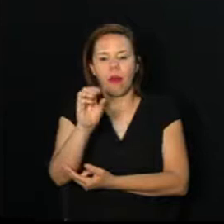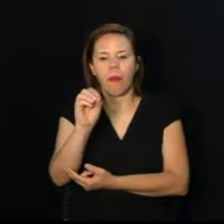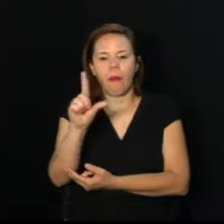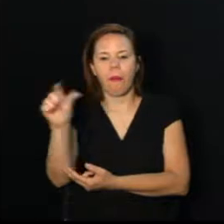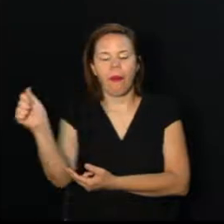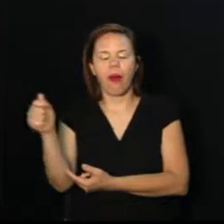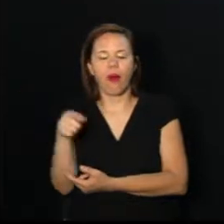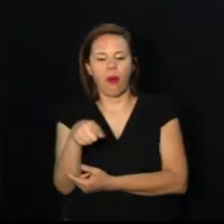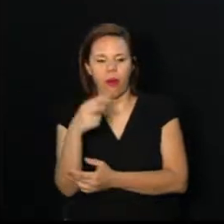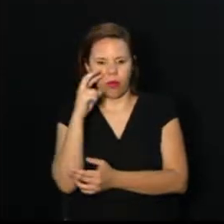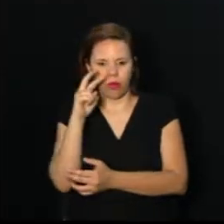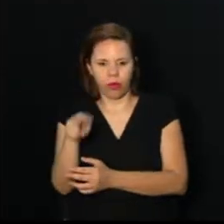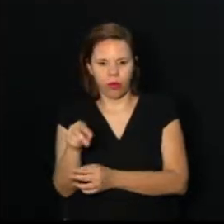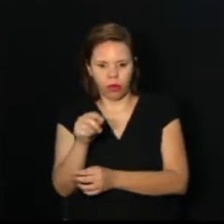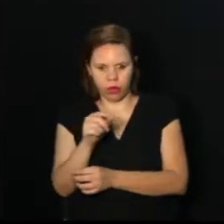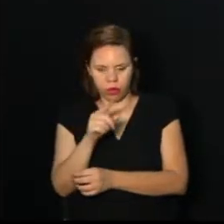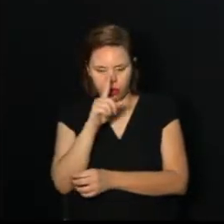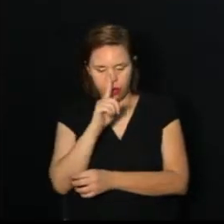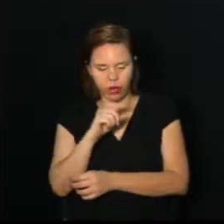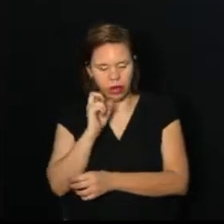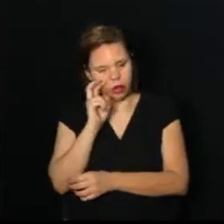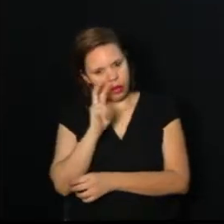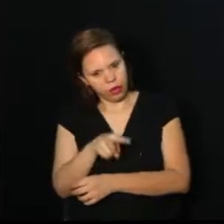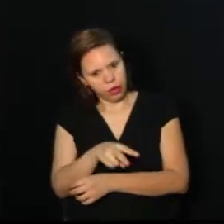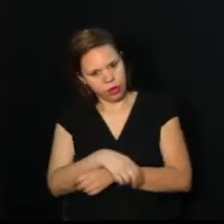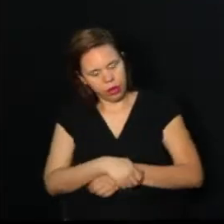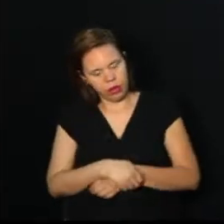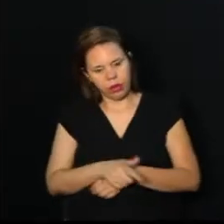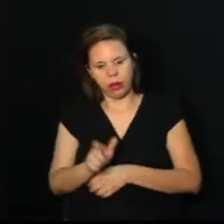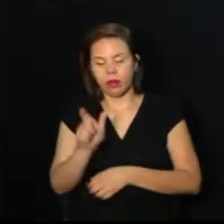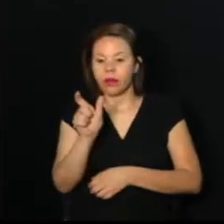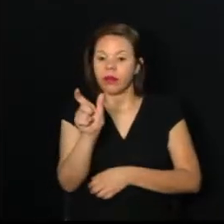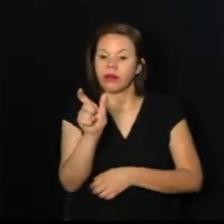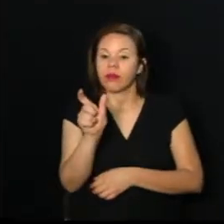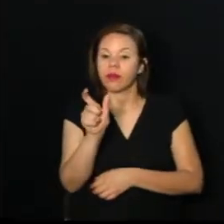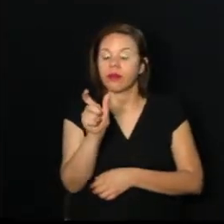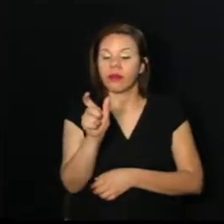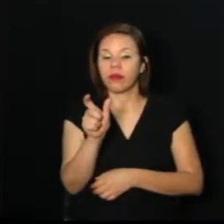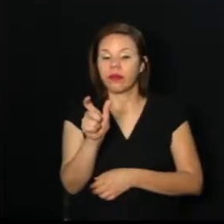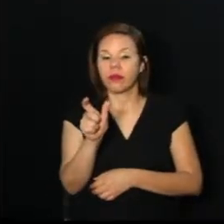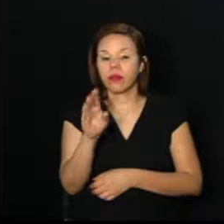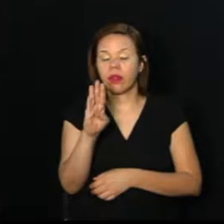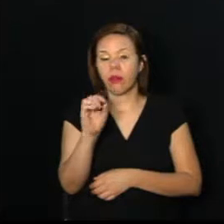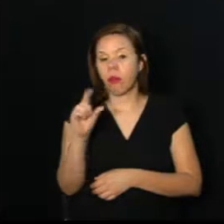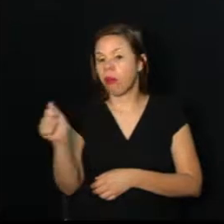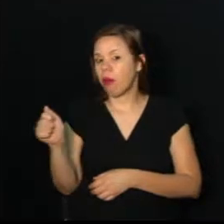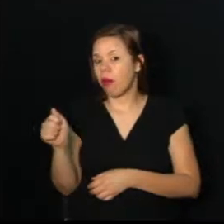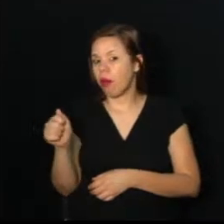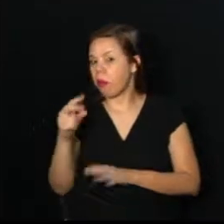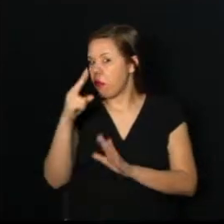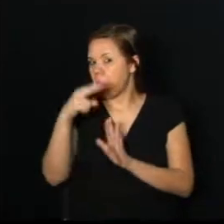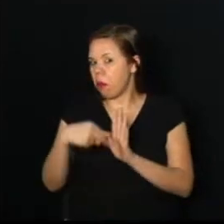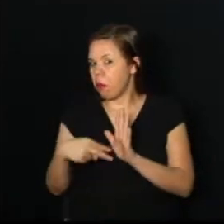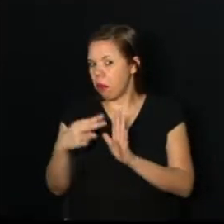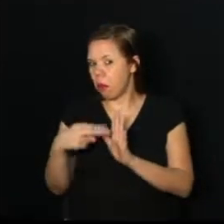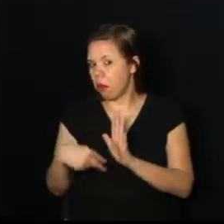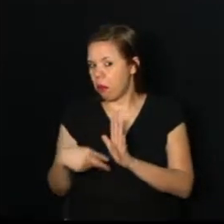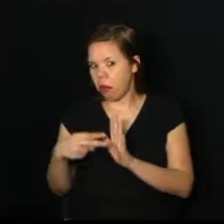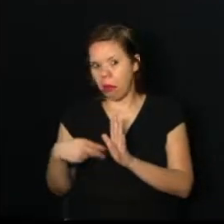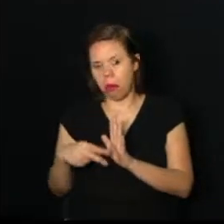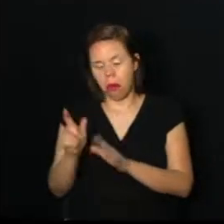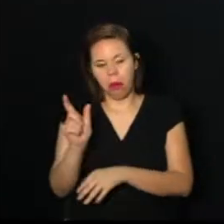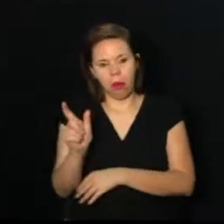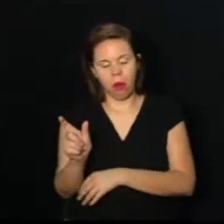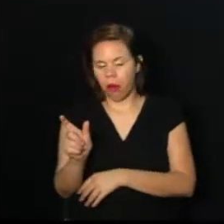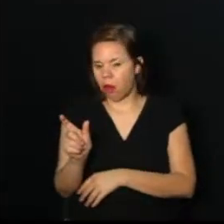Então, eu vejo a palavra bola, eu não leio a